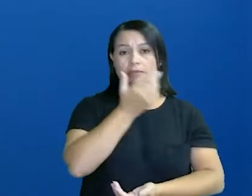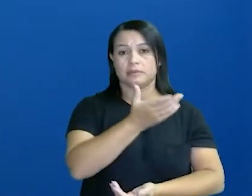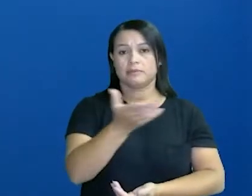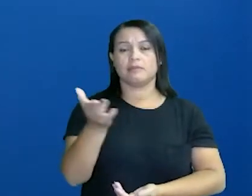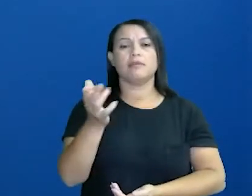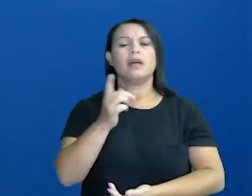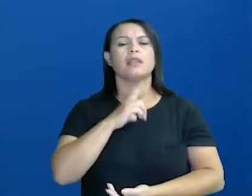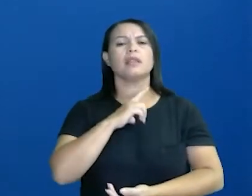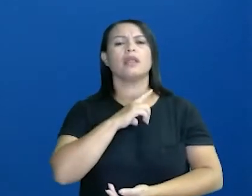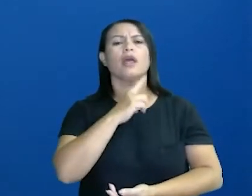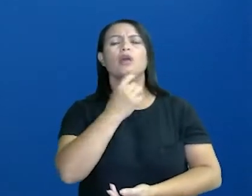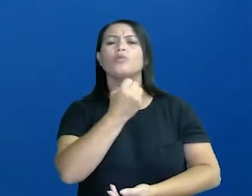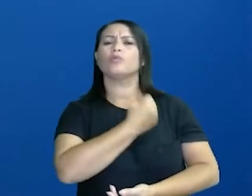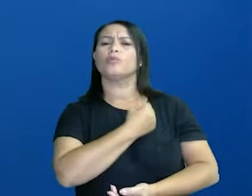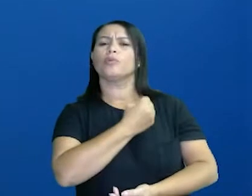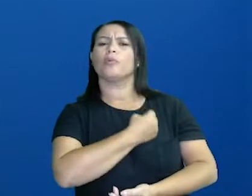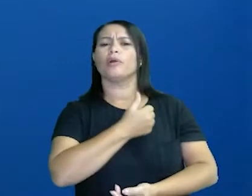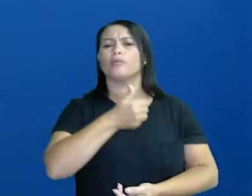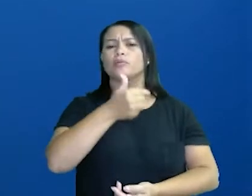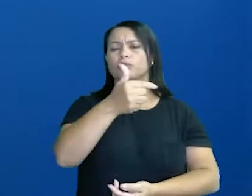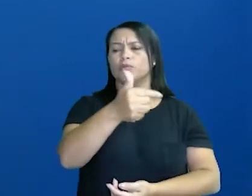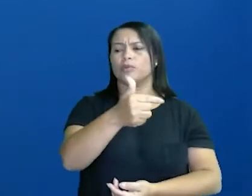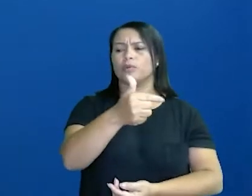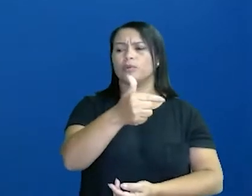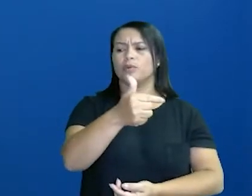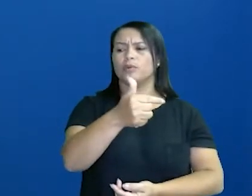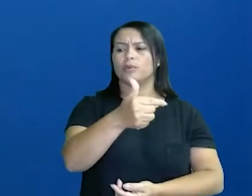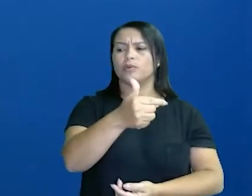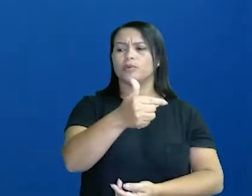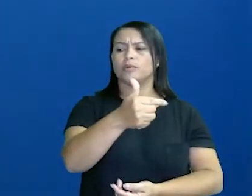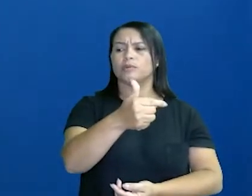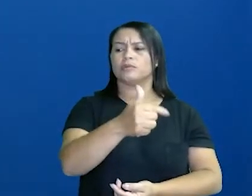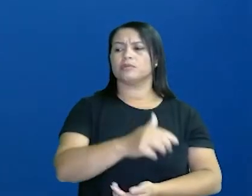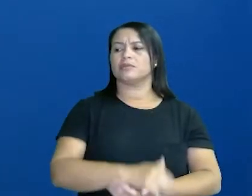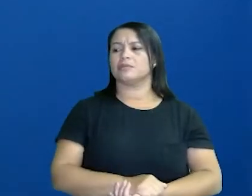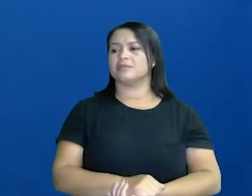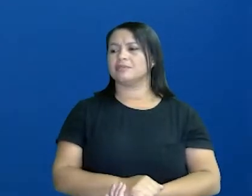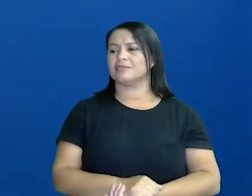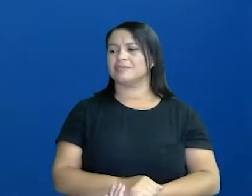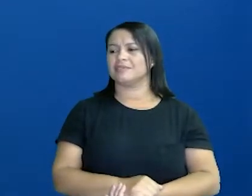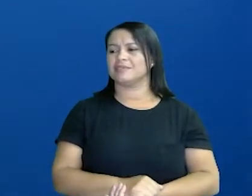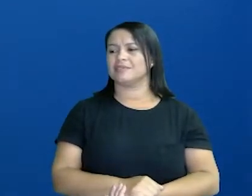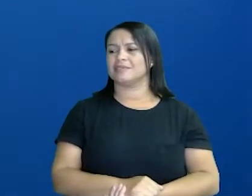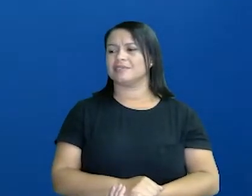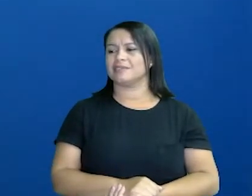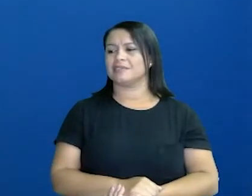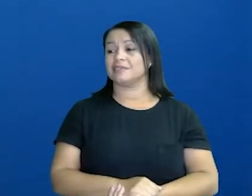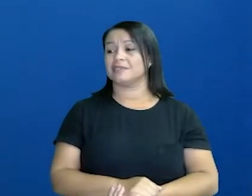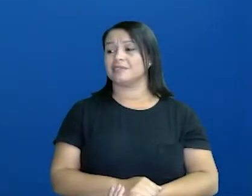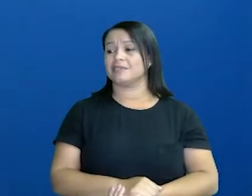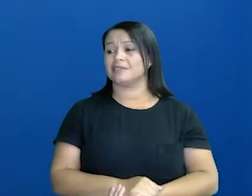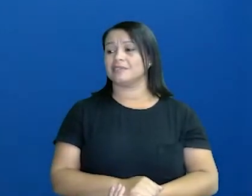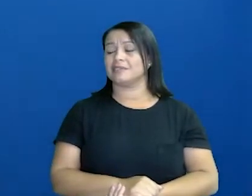aqui ó eu tenho o número dois é levar tá errado mesmo né